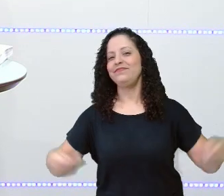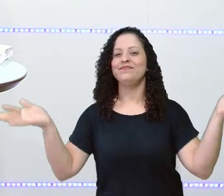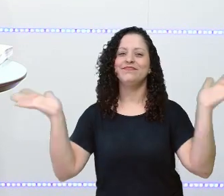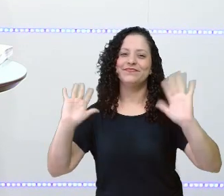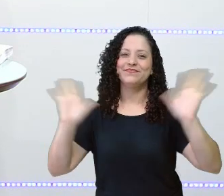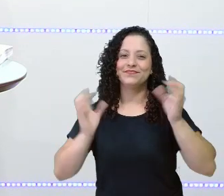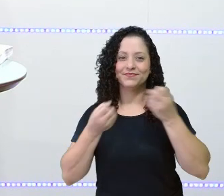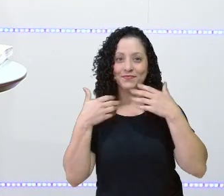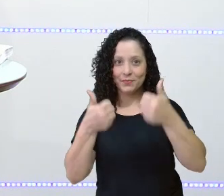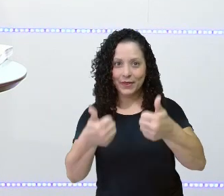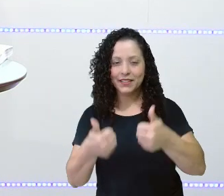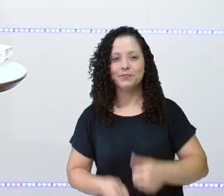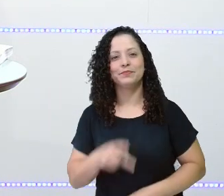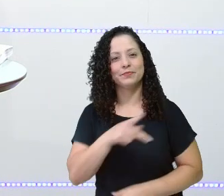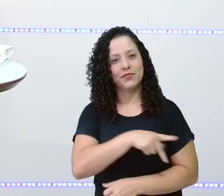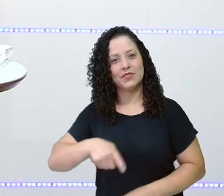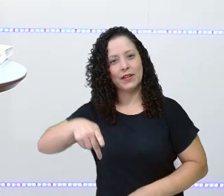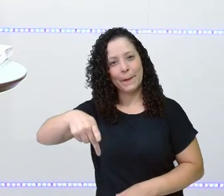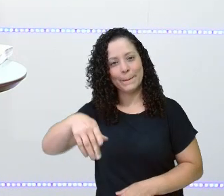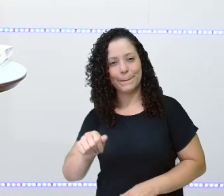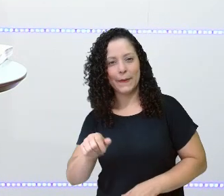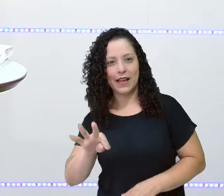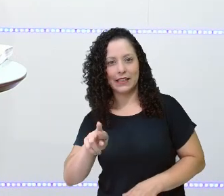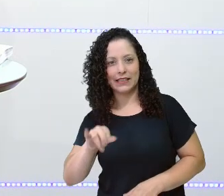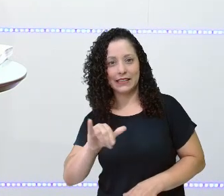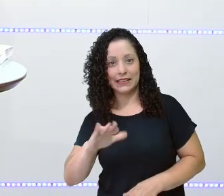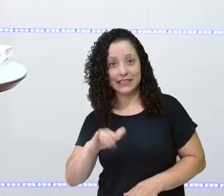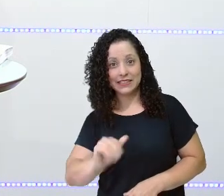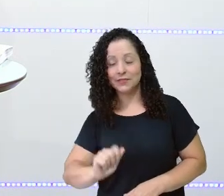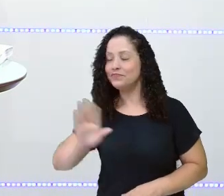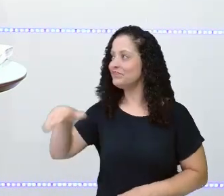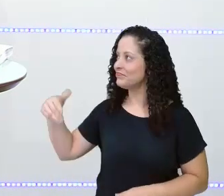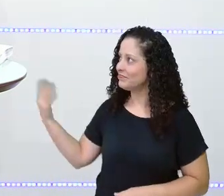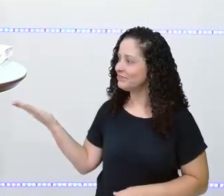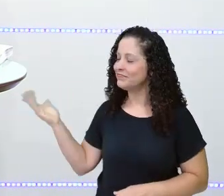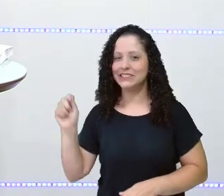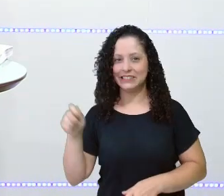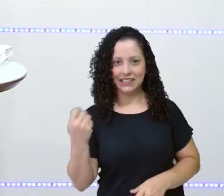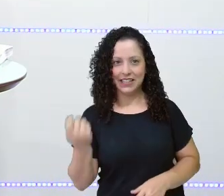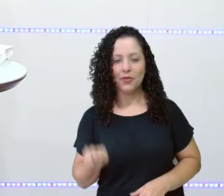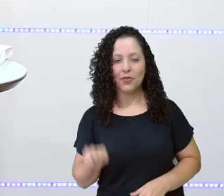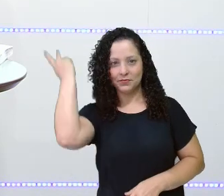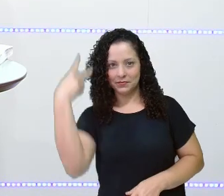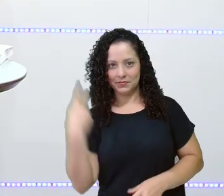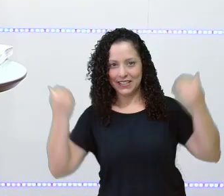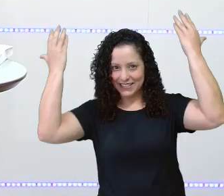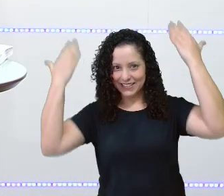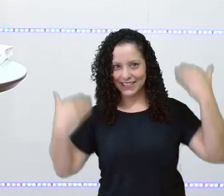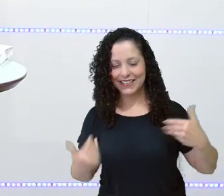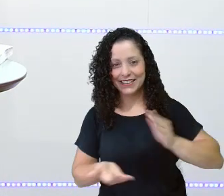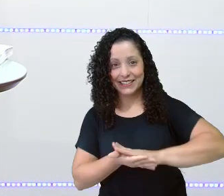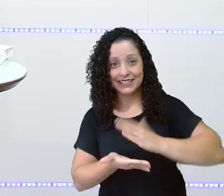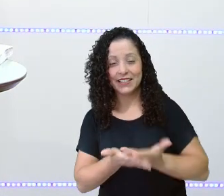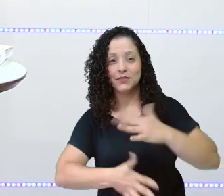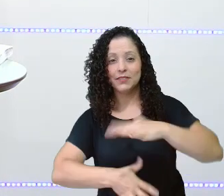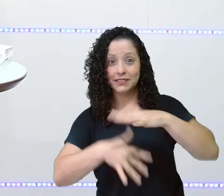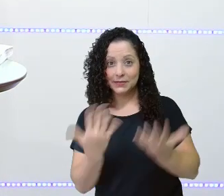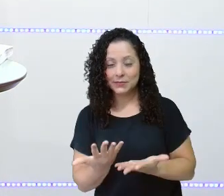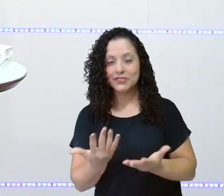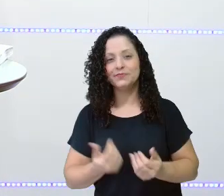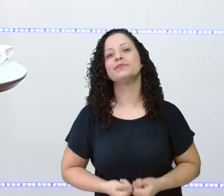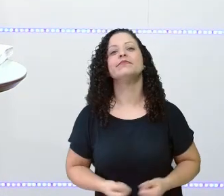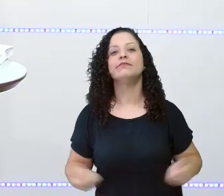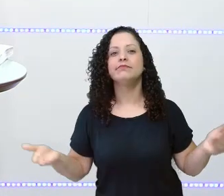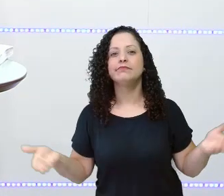Olá, tudo bem? Eu sou a professora Patrícia Fontes, esse é o meu sinal. Eu estou com Késia, que é intérprete de Libras. A